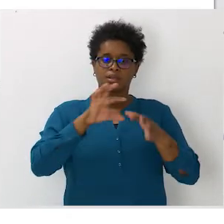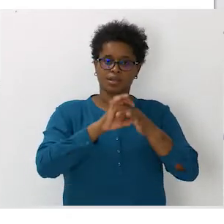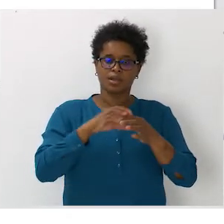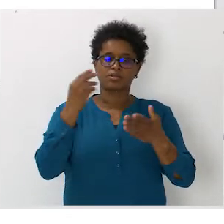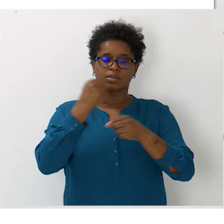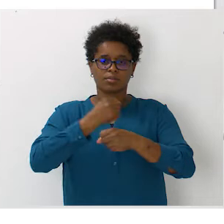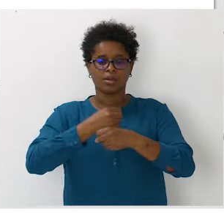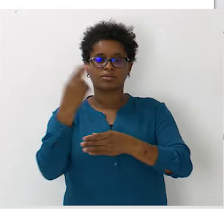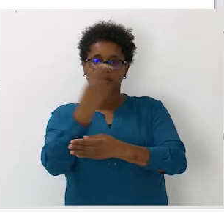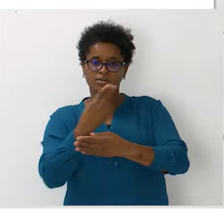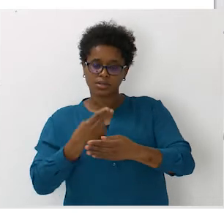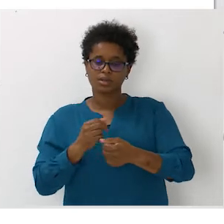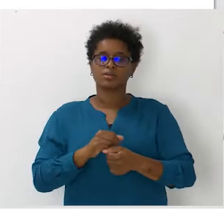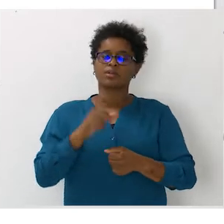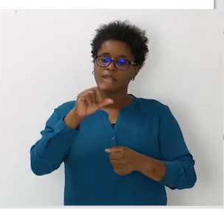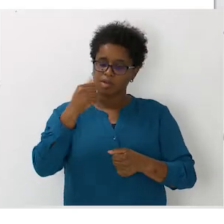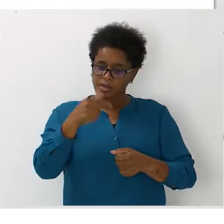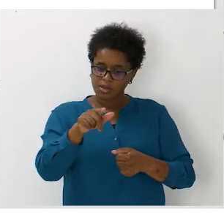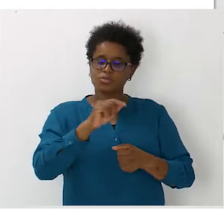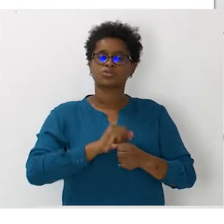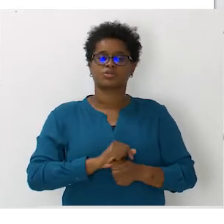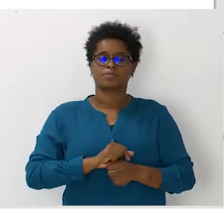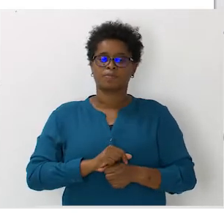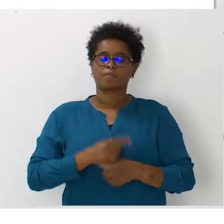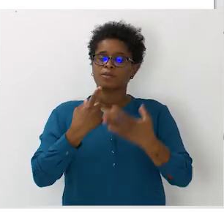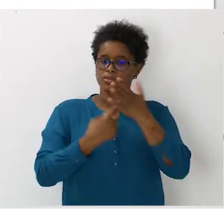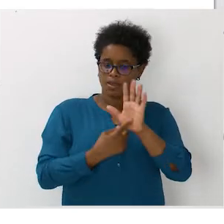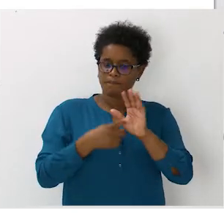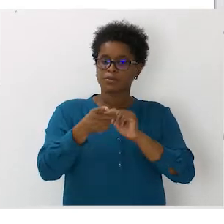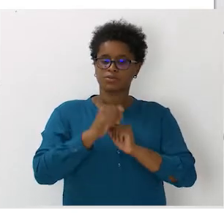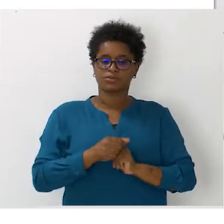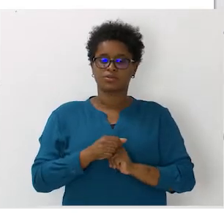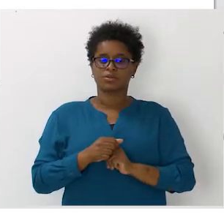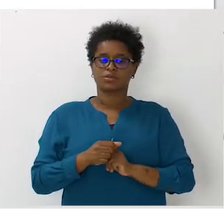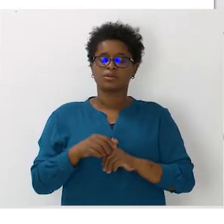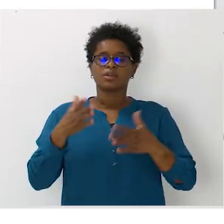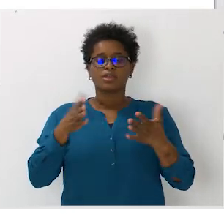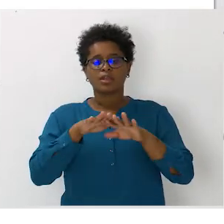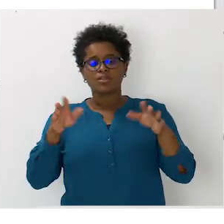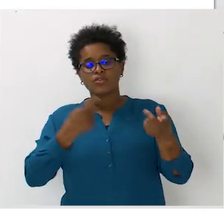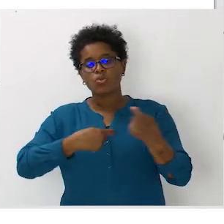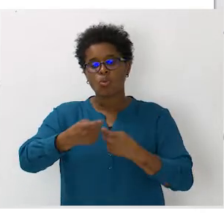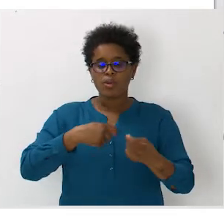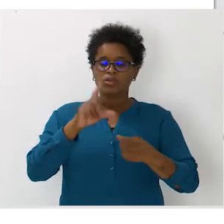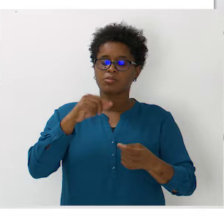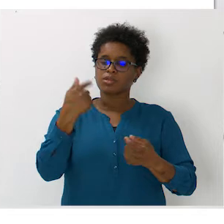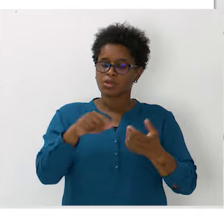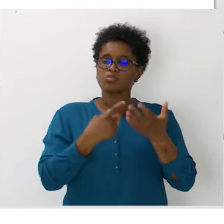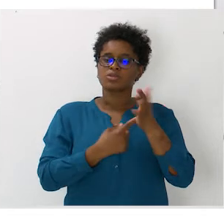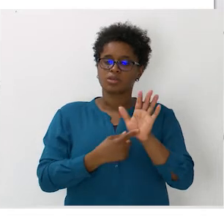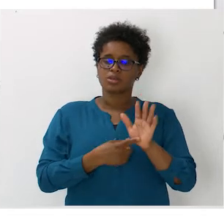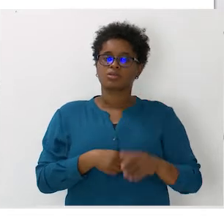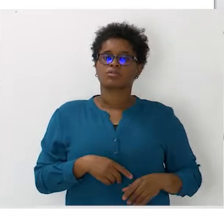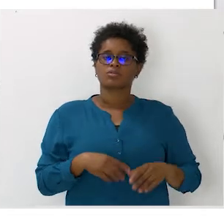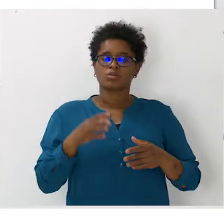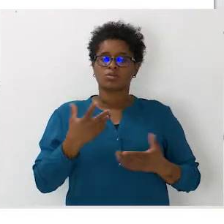ligado ao artesanato, temos alguns exemplos. E a nível do comércio, também um exemplo